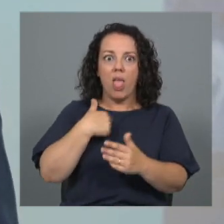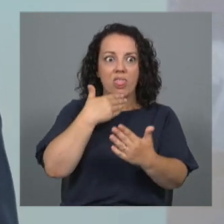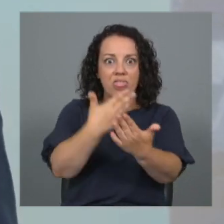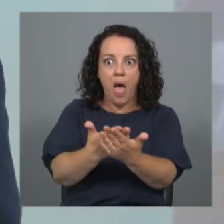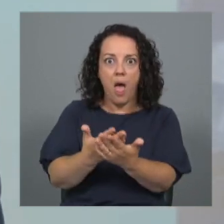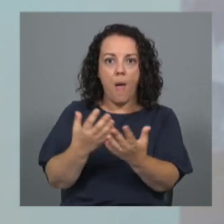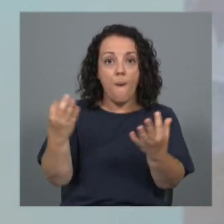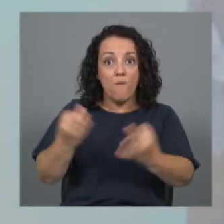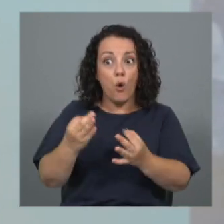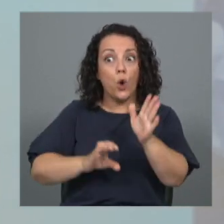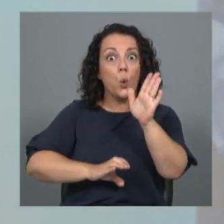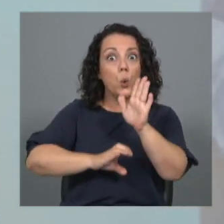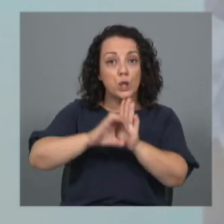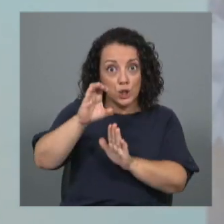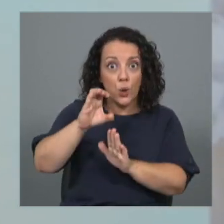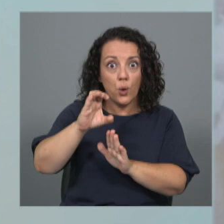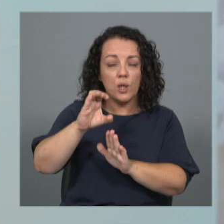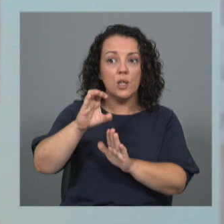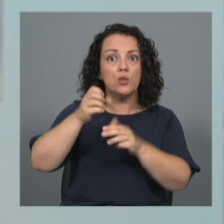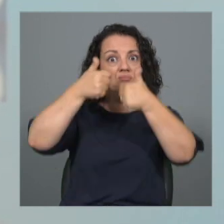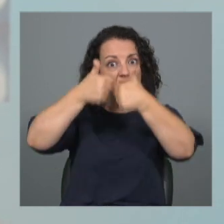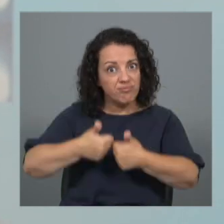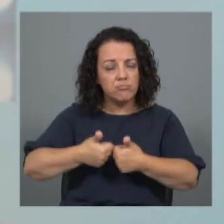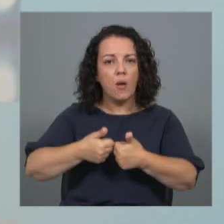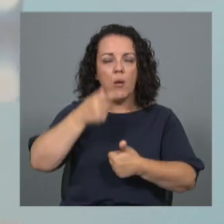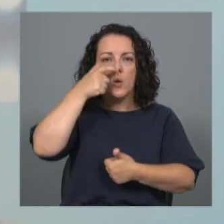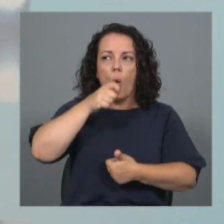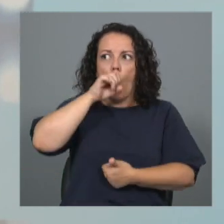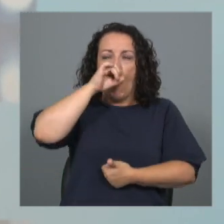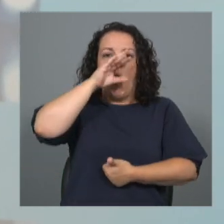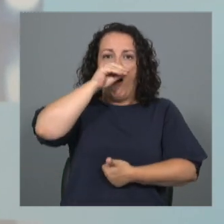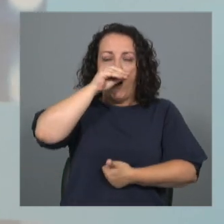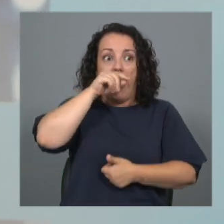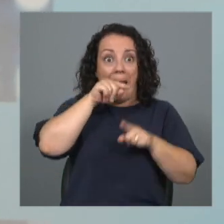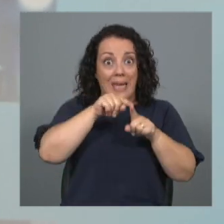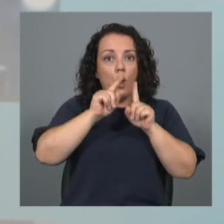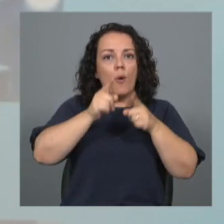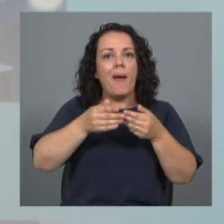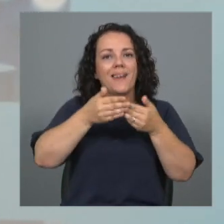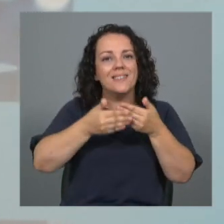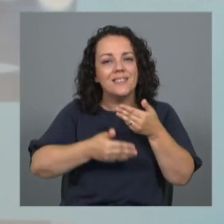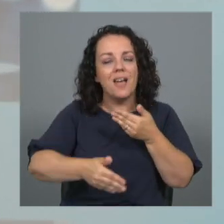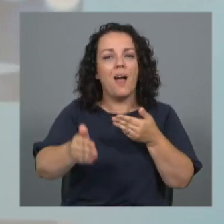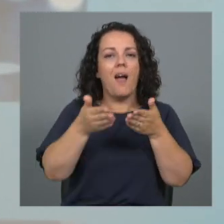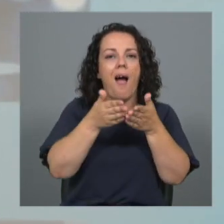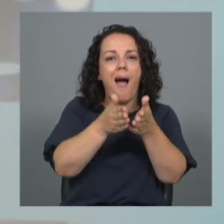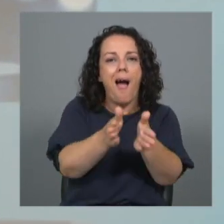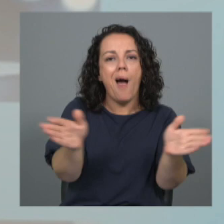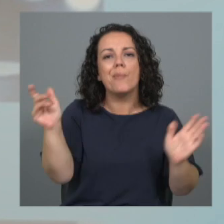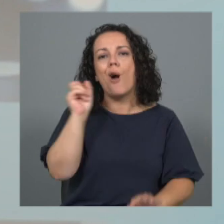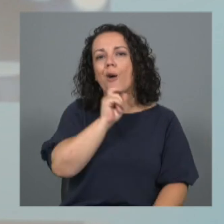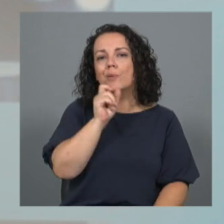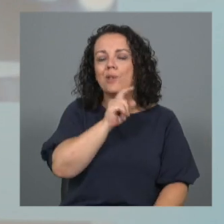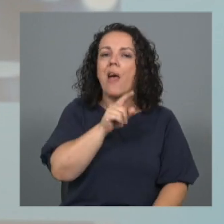dignas, pelo menos provocamos esse espanto na pessoa. E a partir daí, se calhar está uma janela de oportunidade aberta para se trabalhar as outras dimensões. Portanto, eu acho